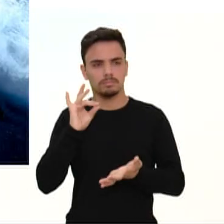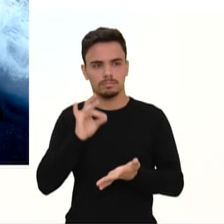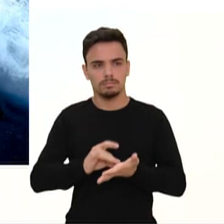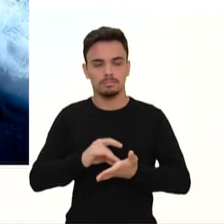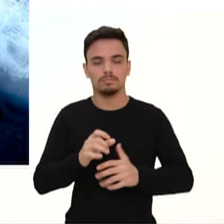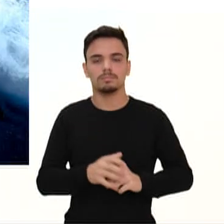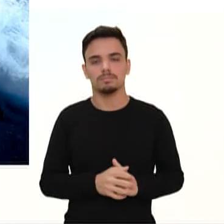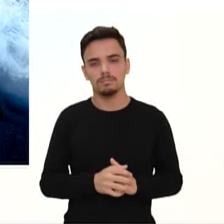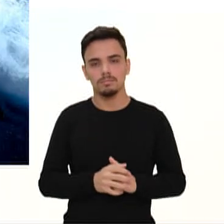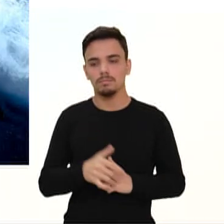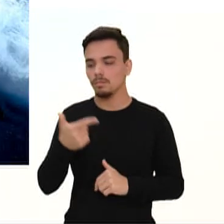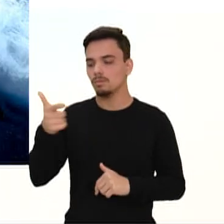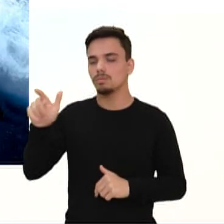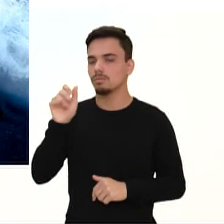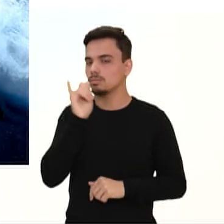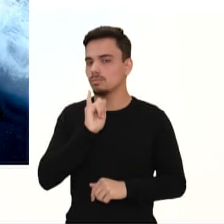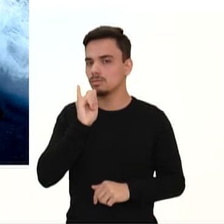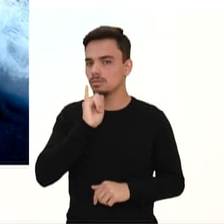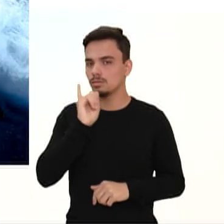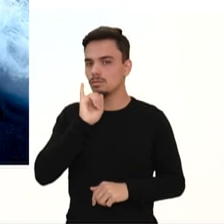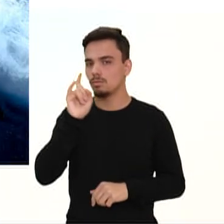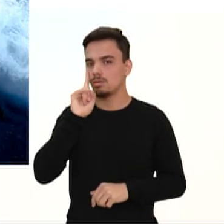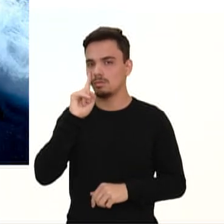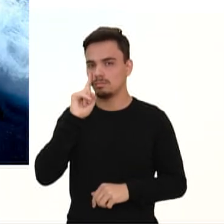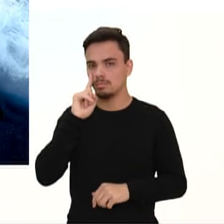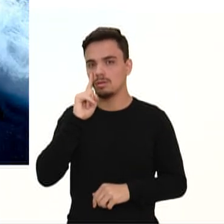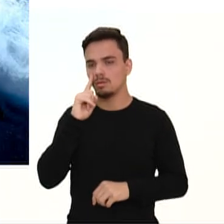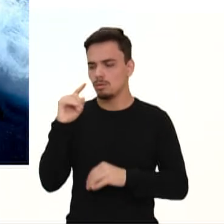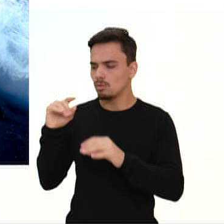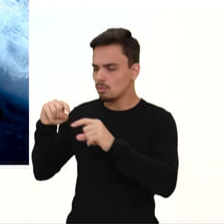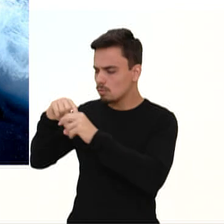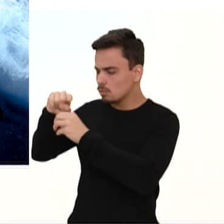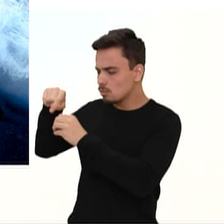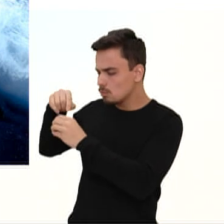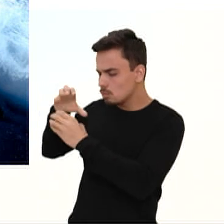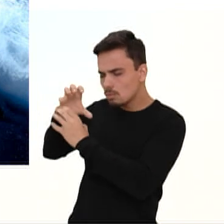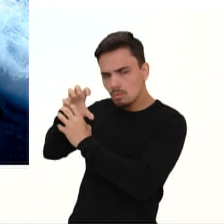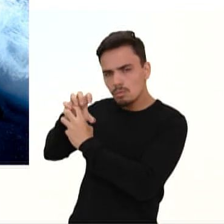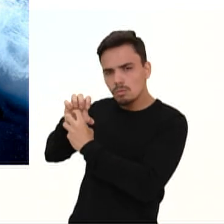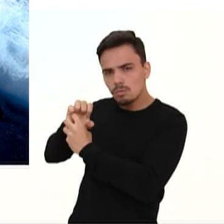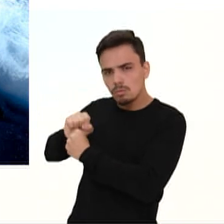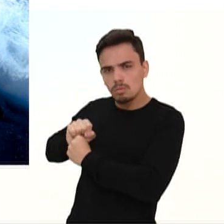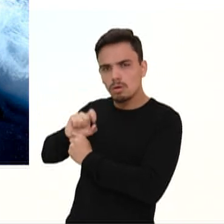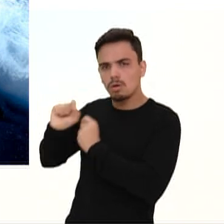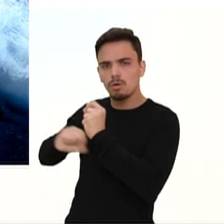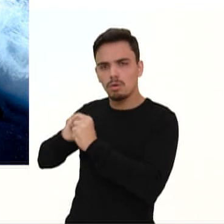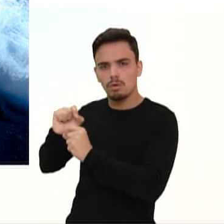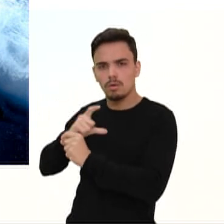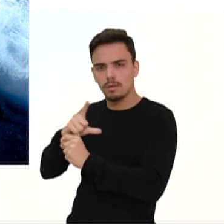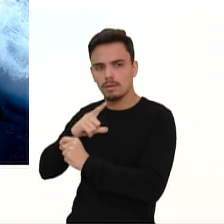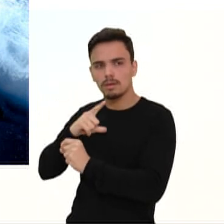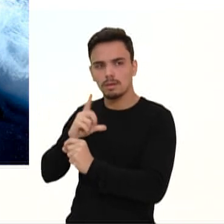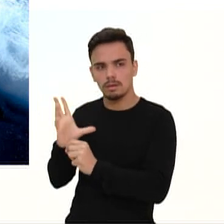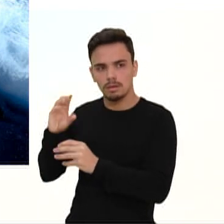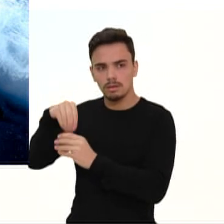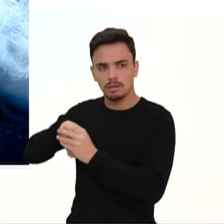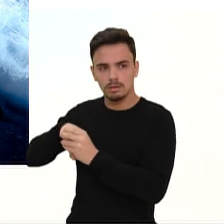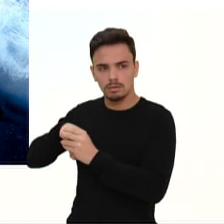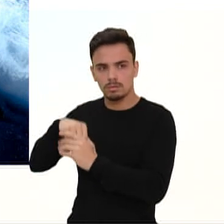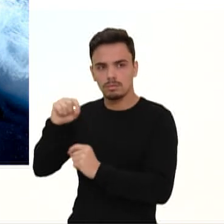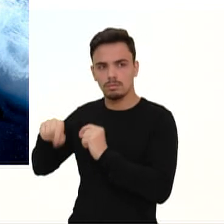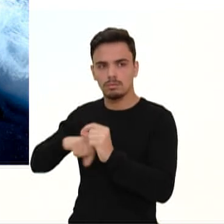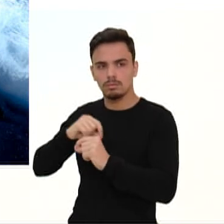exemplo da natureza, né? Os buracos negros. Os buracos negros que sugam para dentro deles toda a matéria que existe,